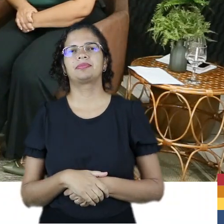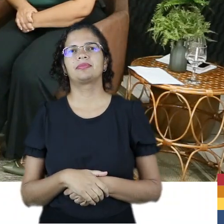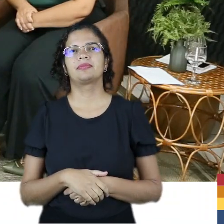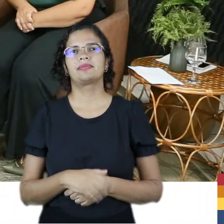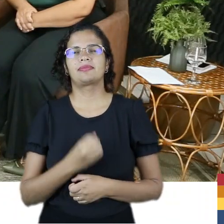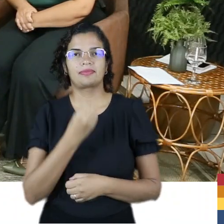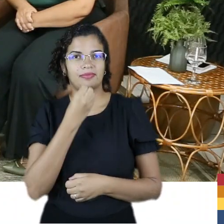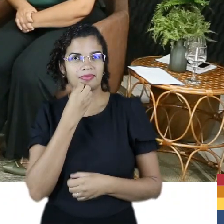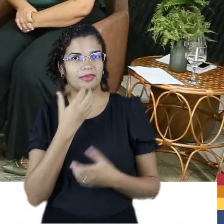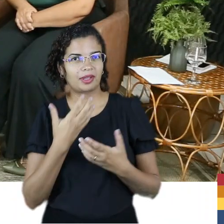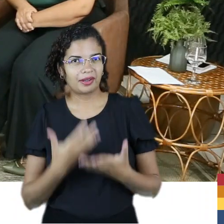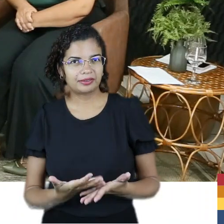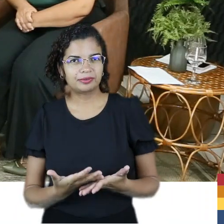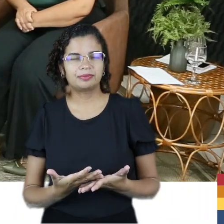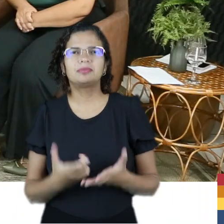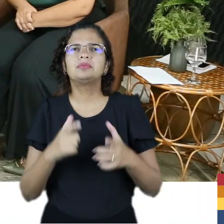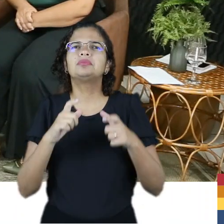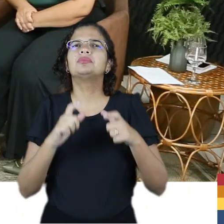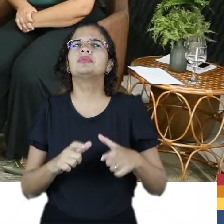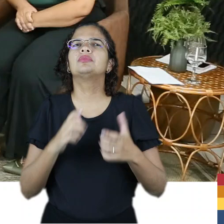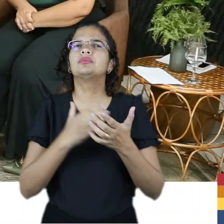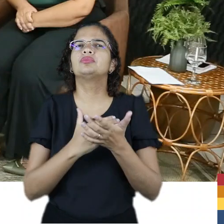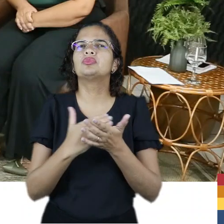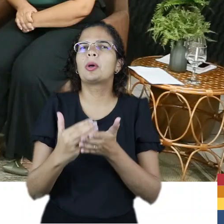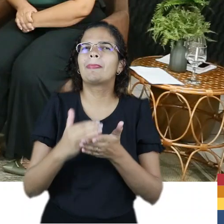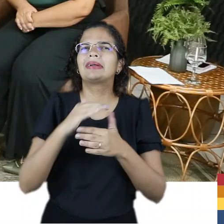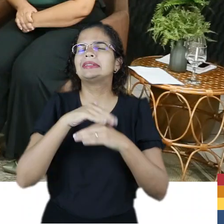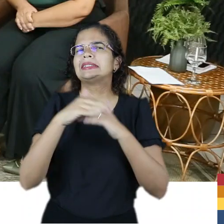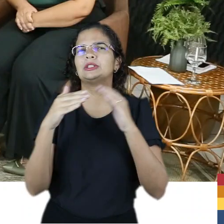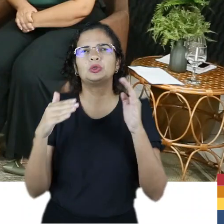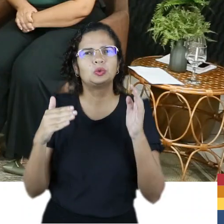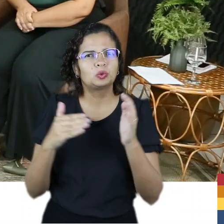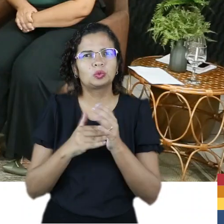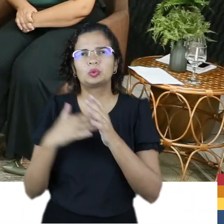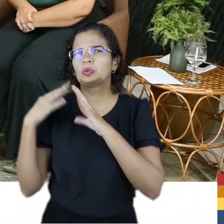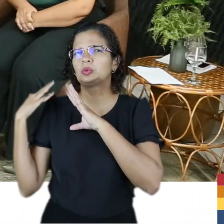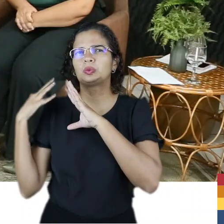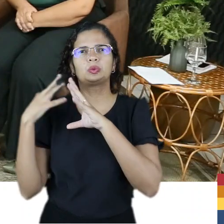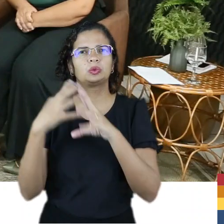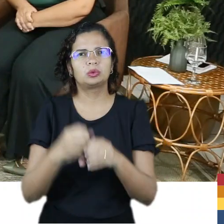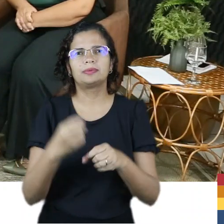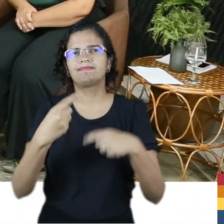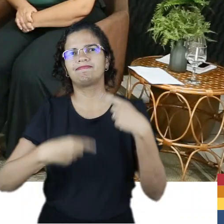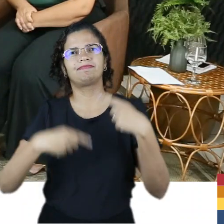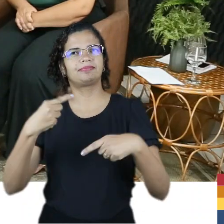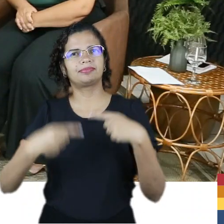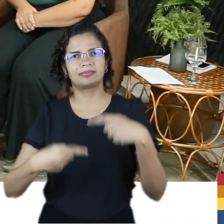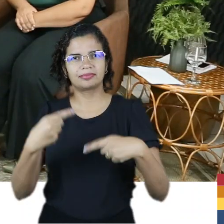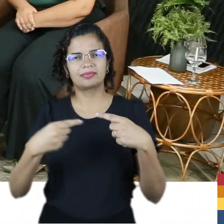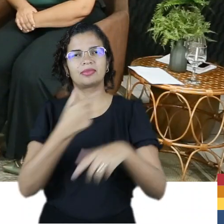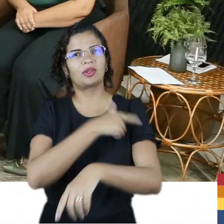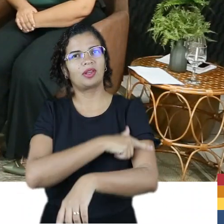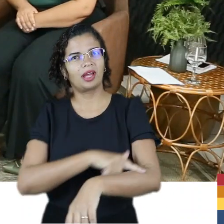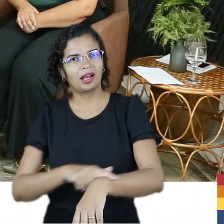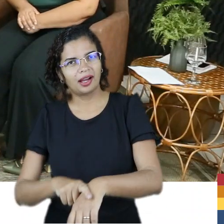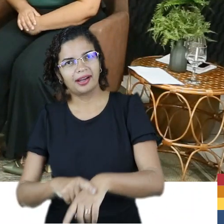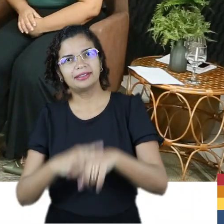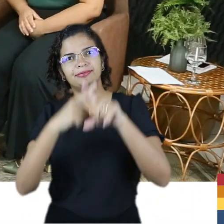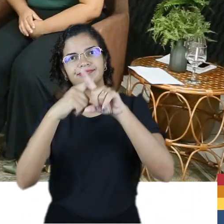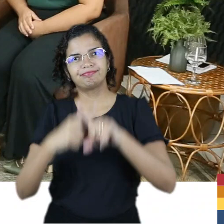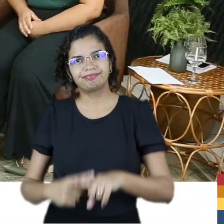nesse mesmo documento, quem tiver interesse, ele fala também sobre as possibilidades de qualificação